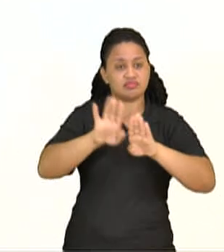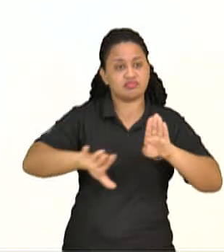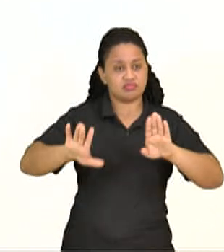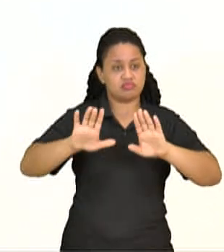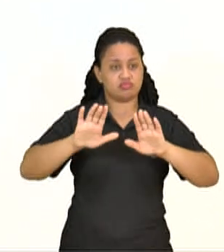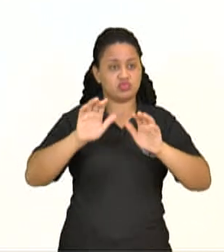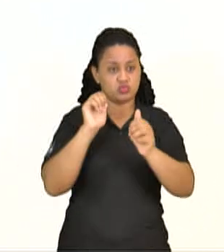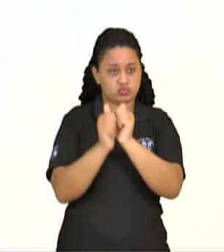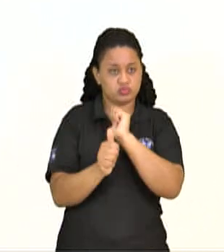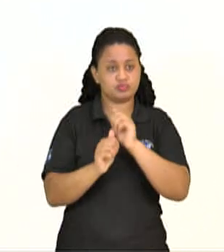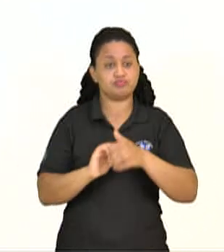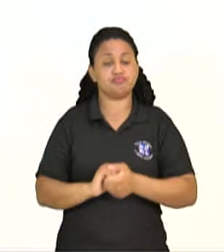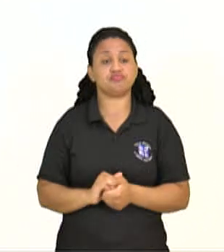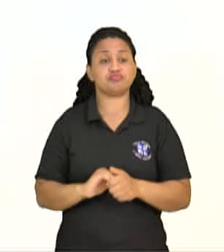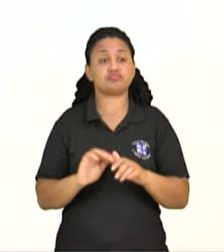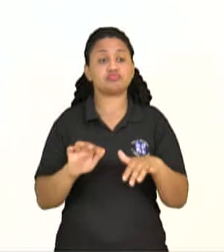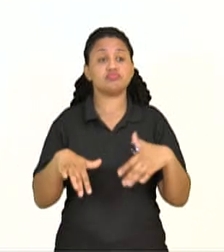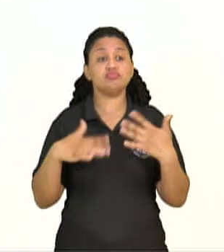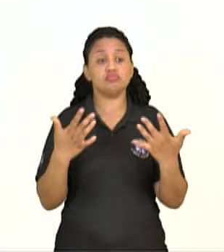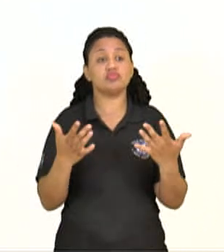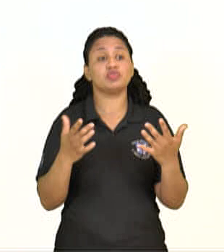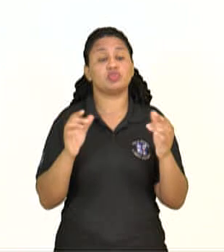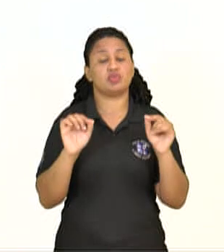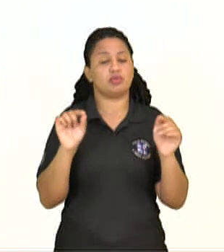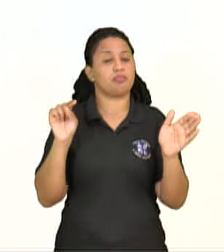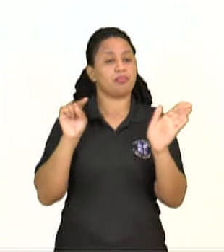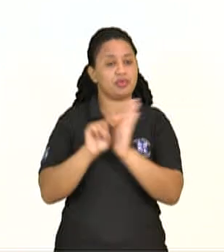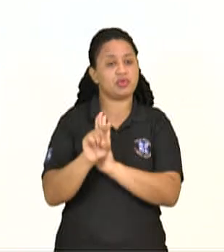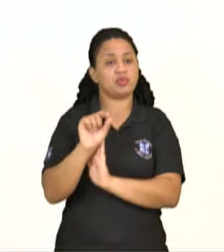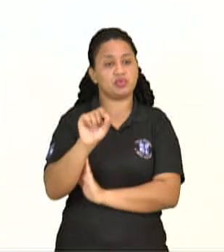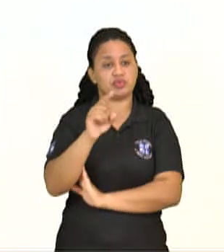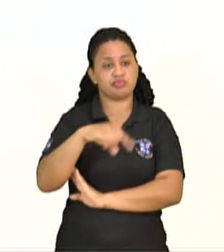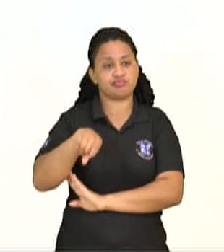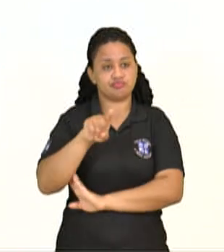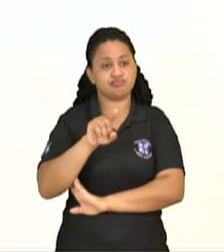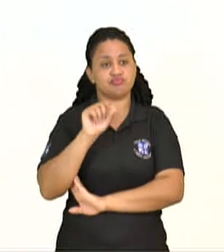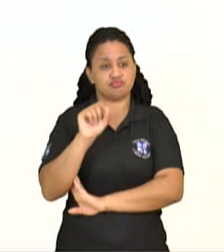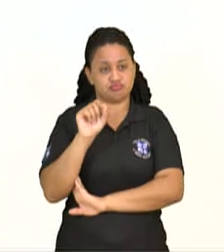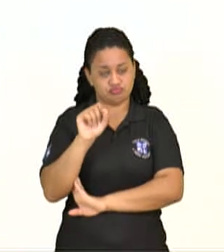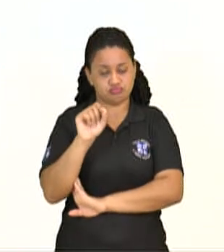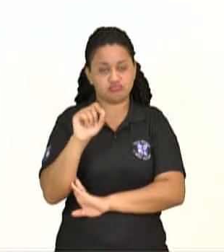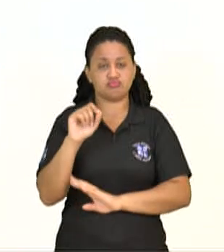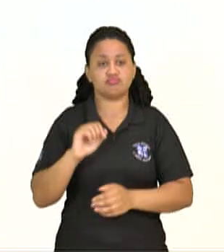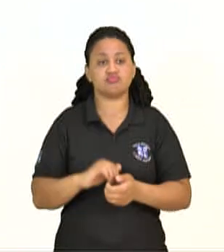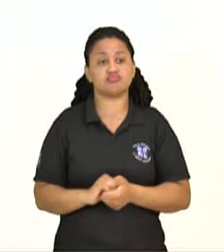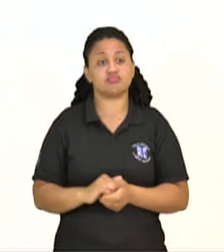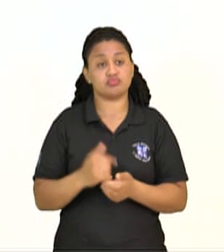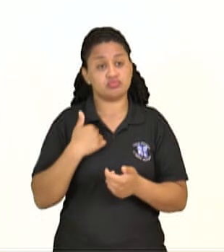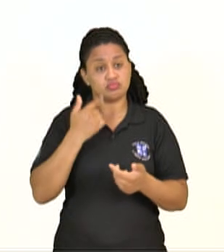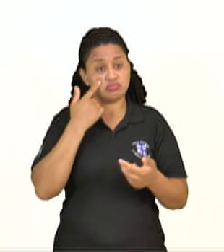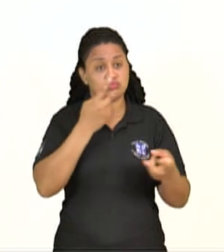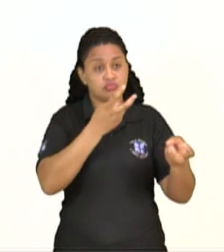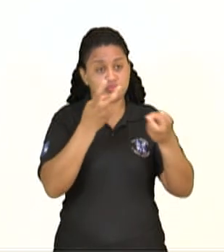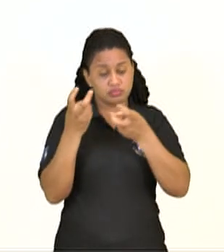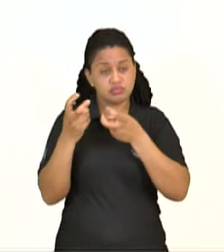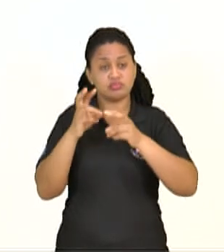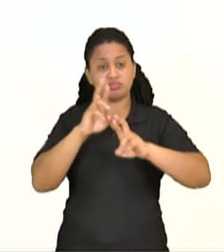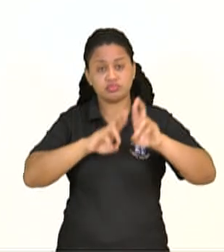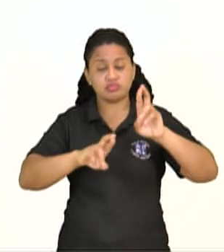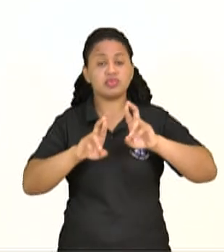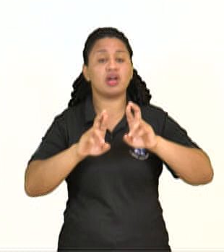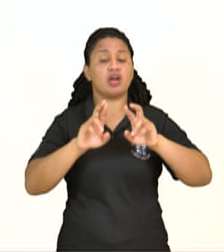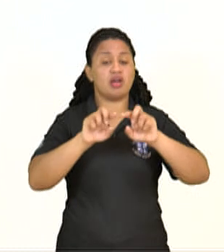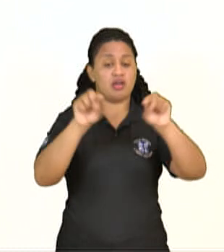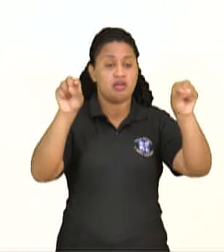bom? Beleza? Então, a pergunta é aqui para vocês, né, nesse caso, observando essa quadra, né, o